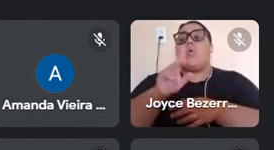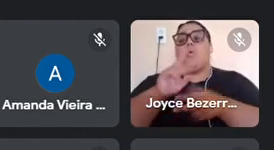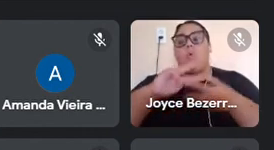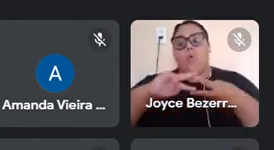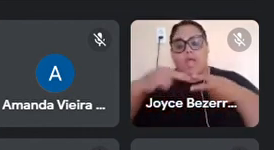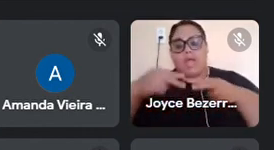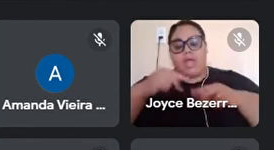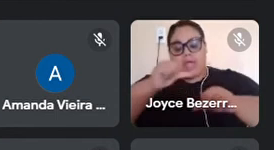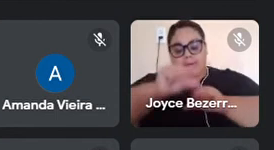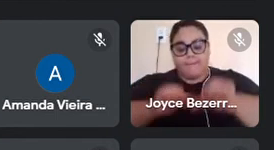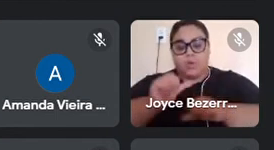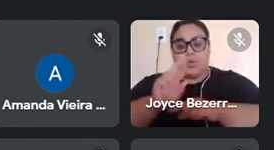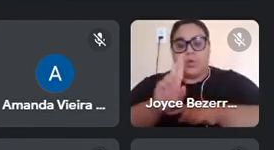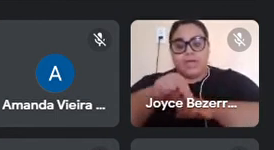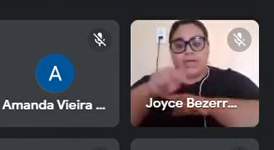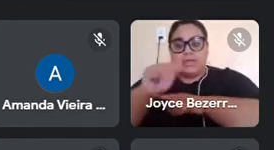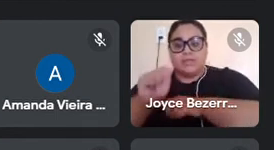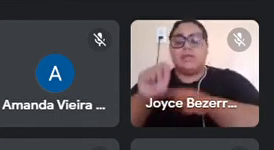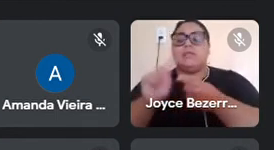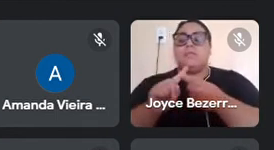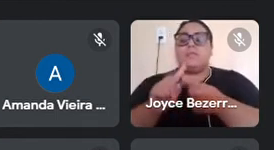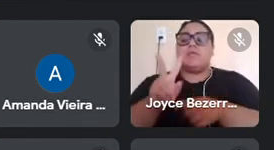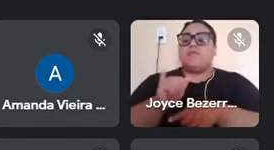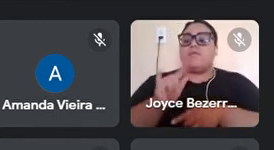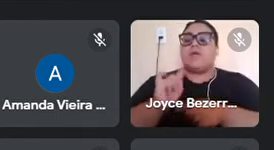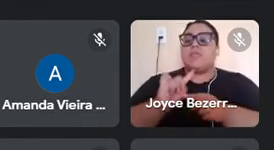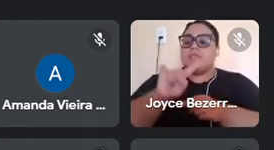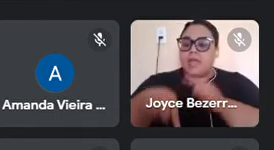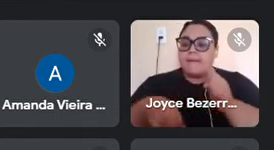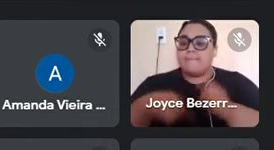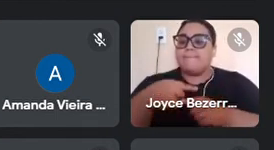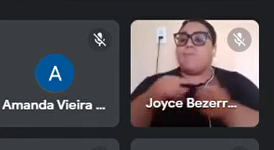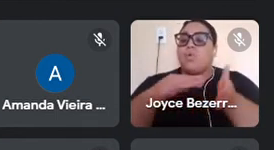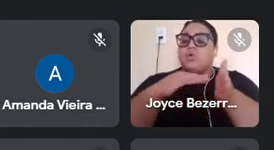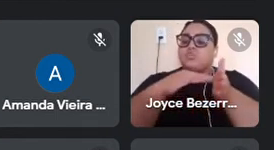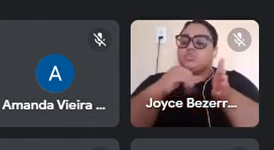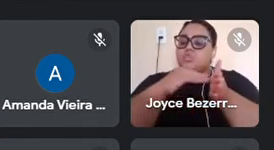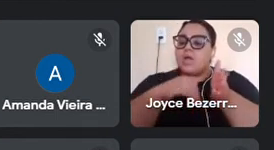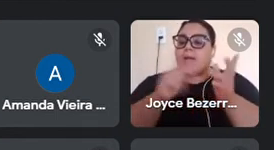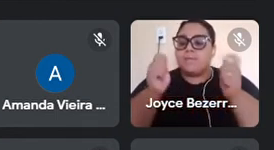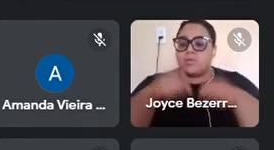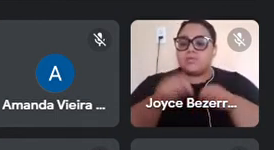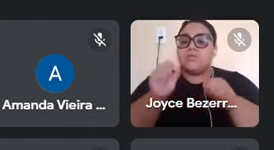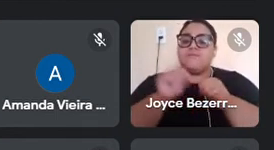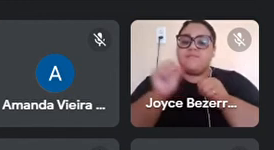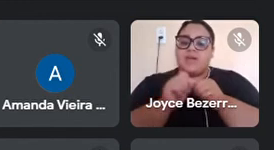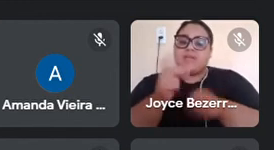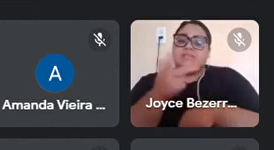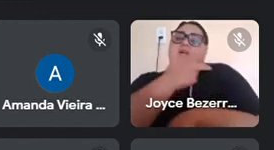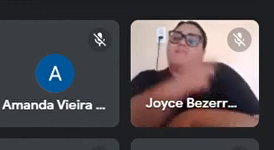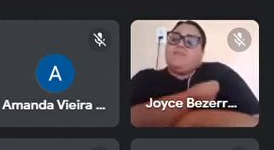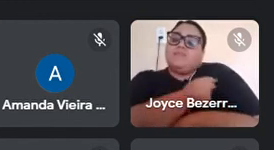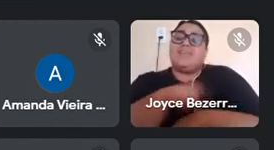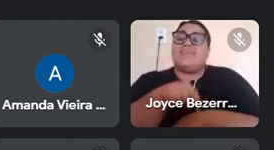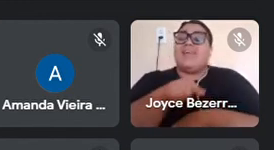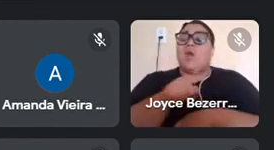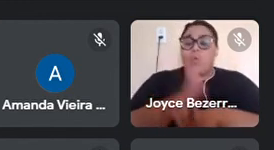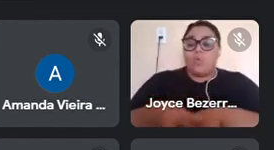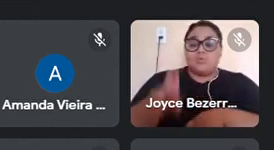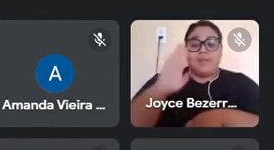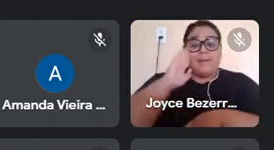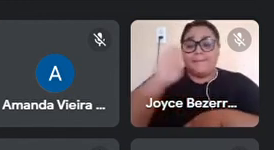traduzido na tal proteína que vai ser depois extraída para sintetizar a vacina. Então, ela é usada